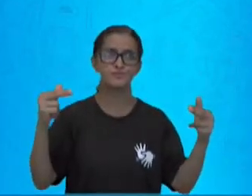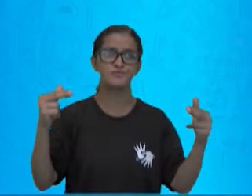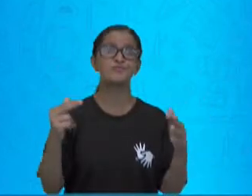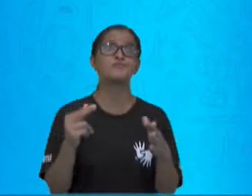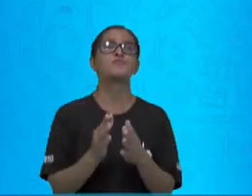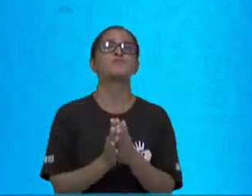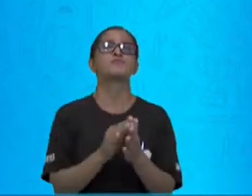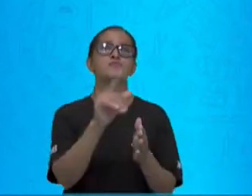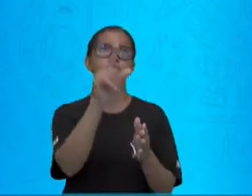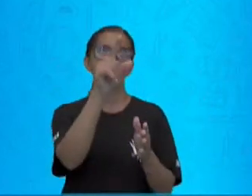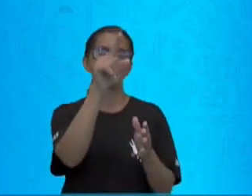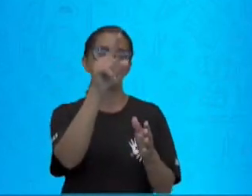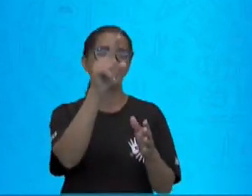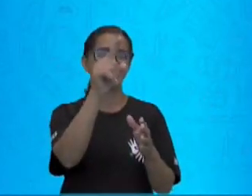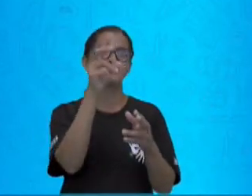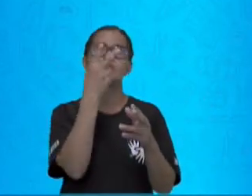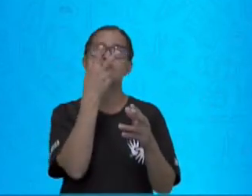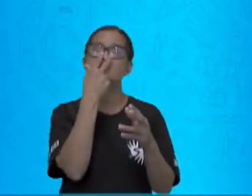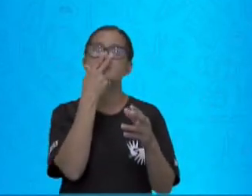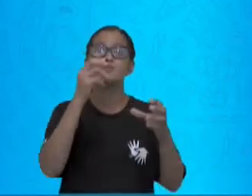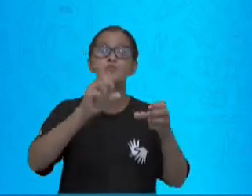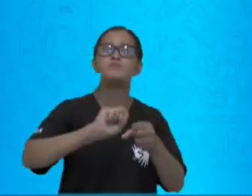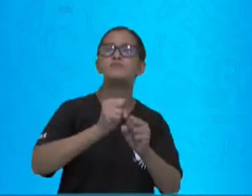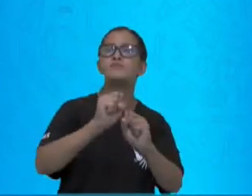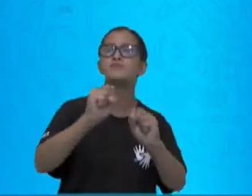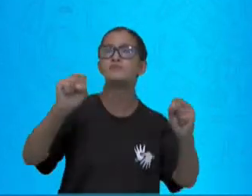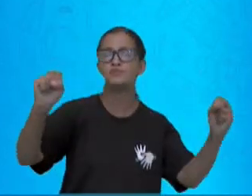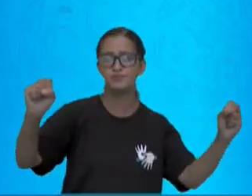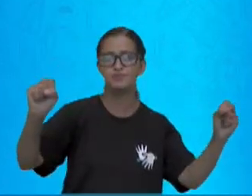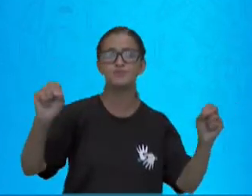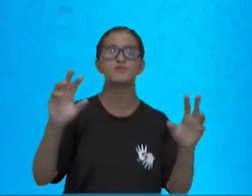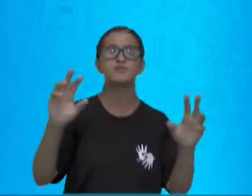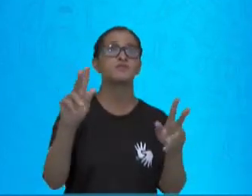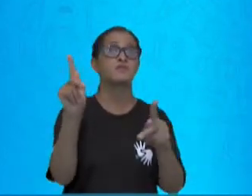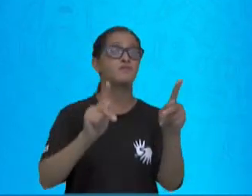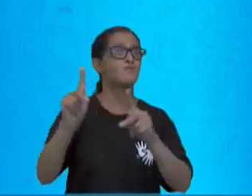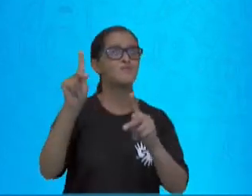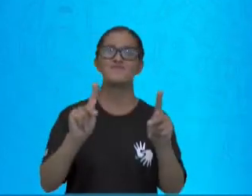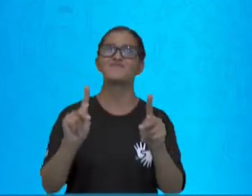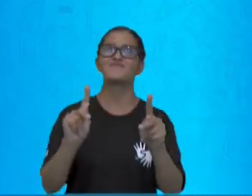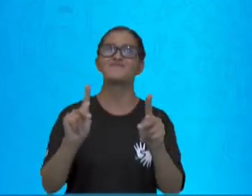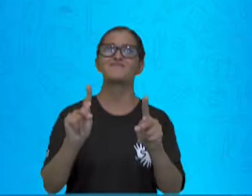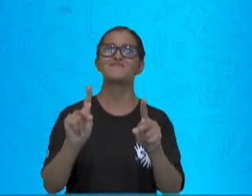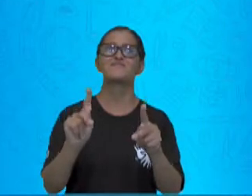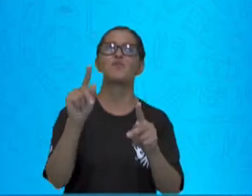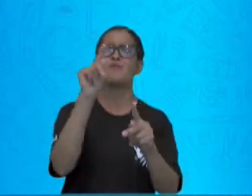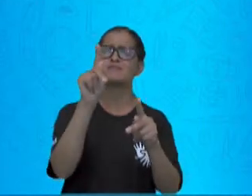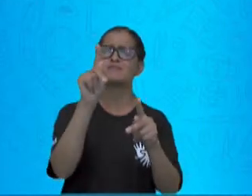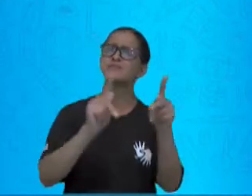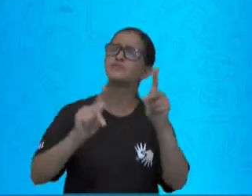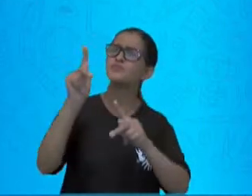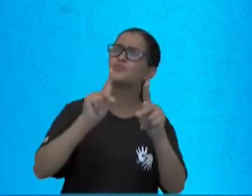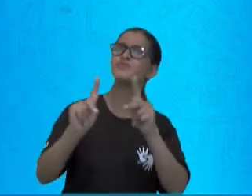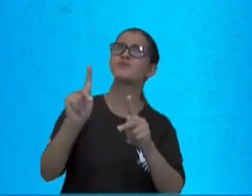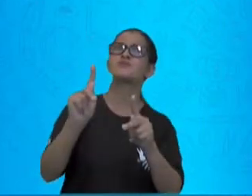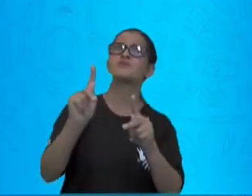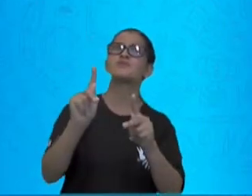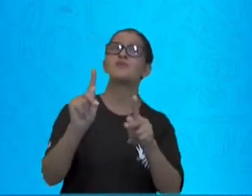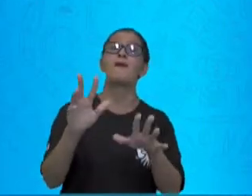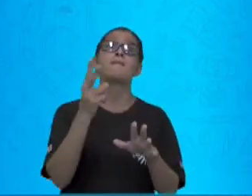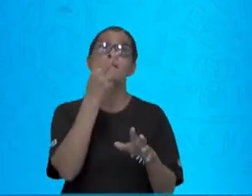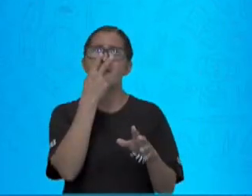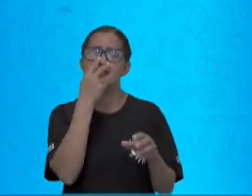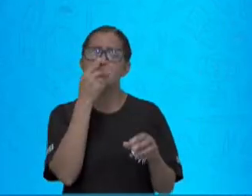dizer, por ele ser maior em expansão, ele é o mais populoso. E o mais populoso, acreditem ou não, é São Paulo. Olha para